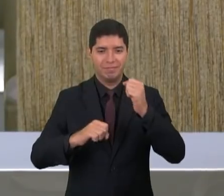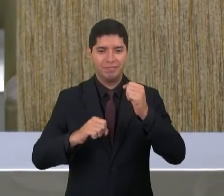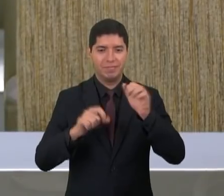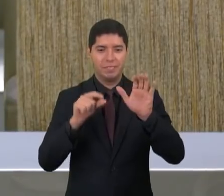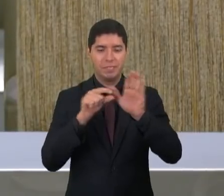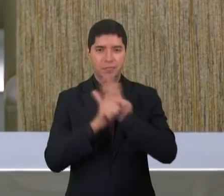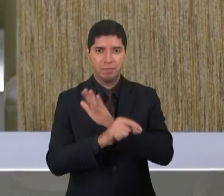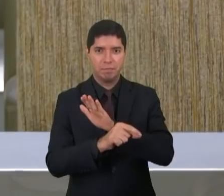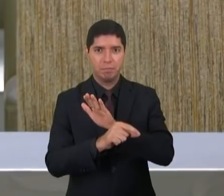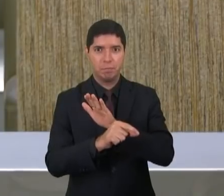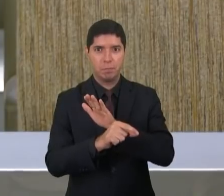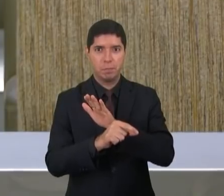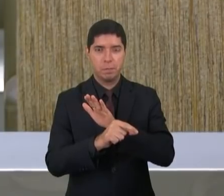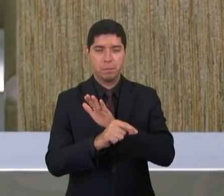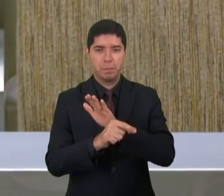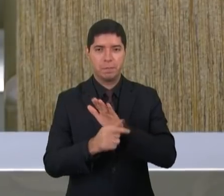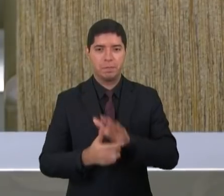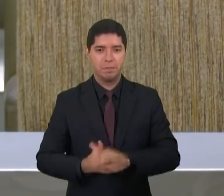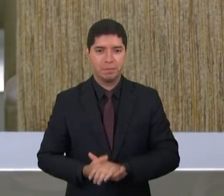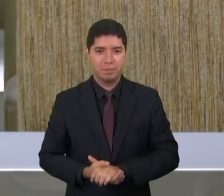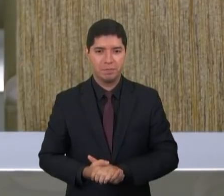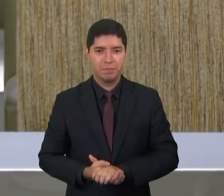versículo,